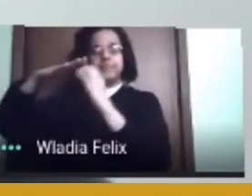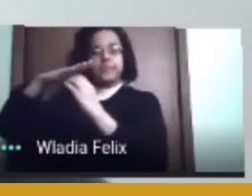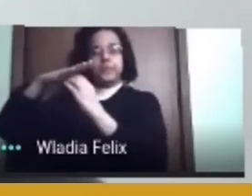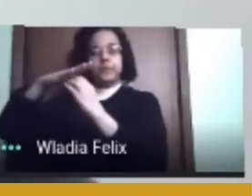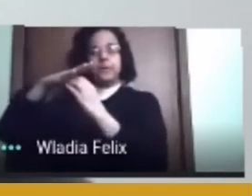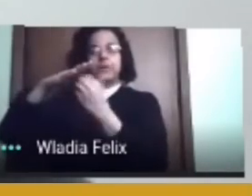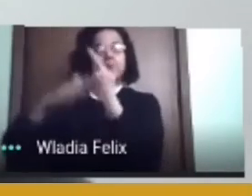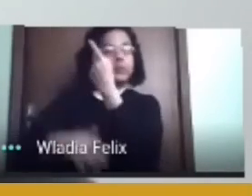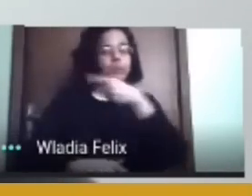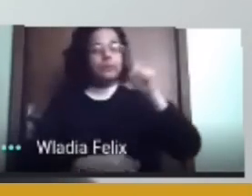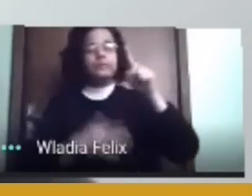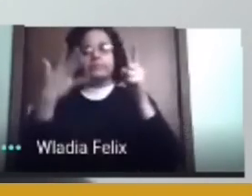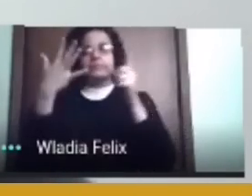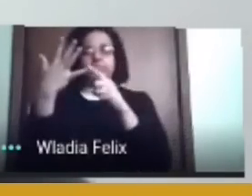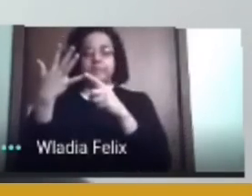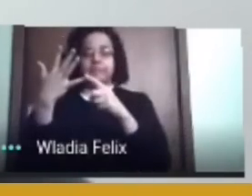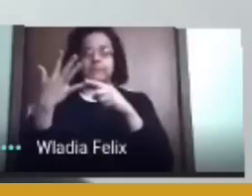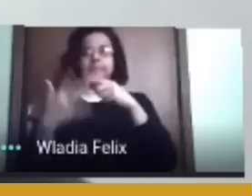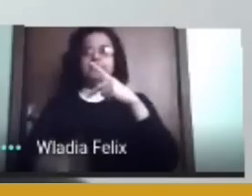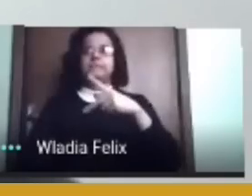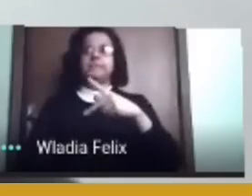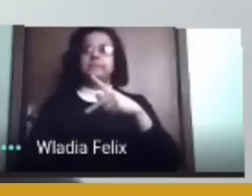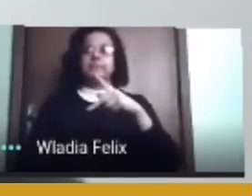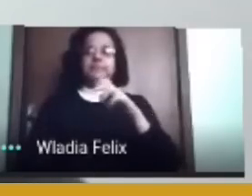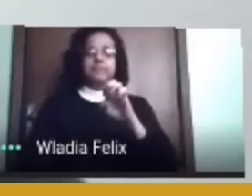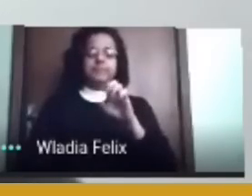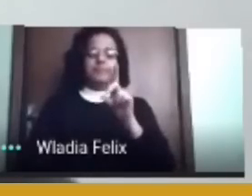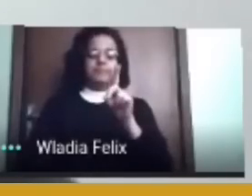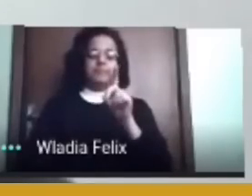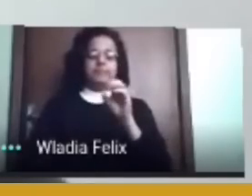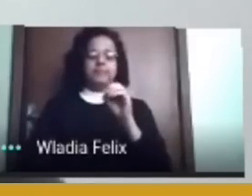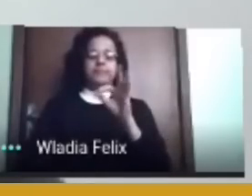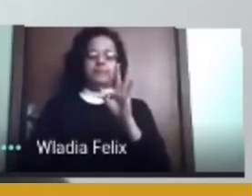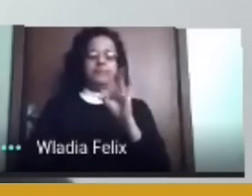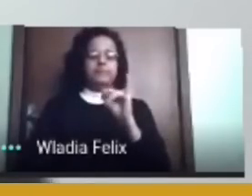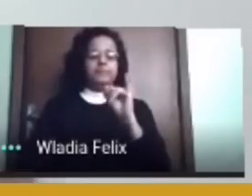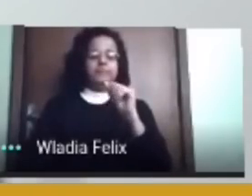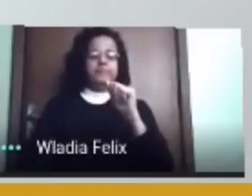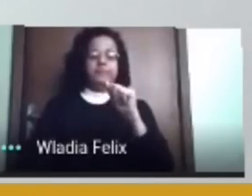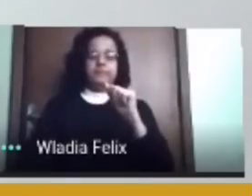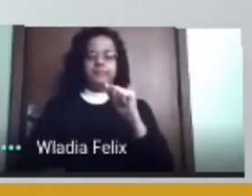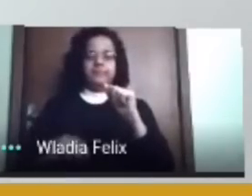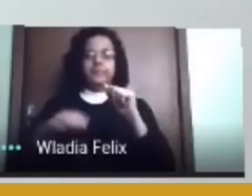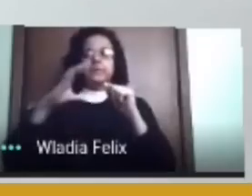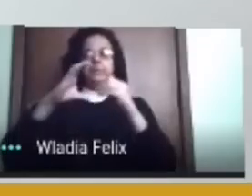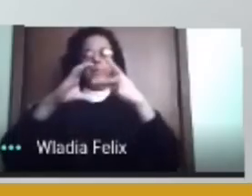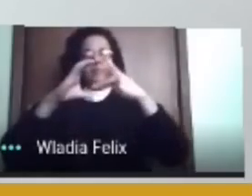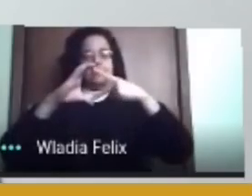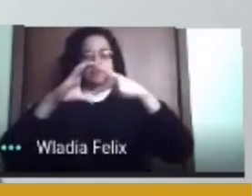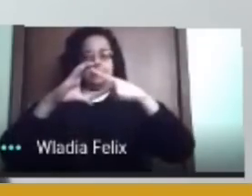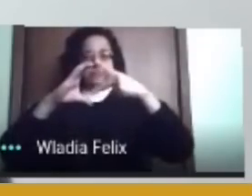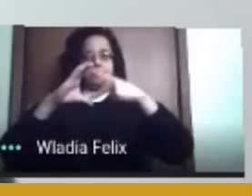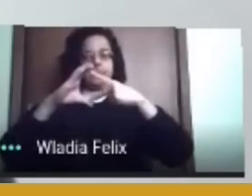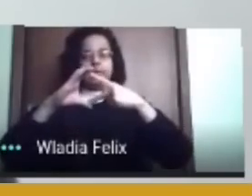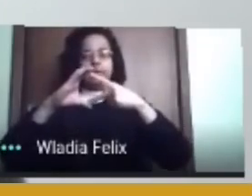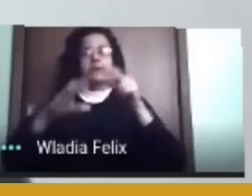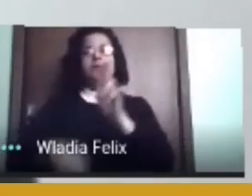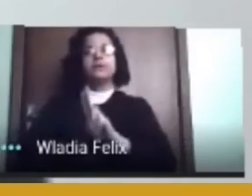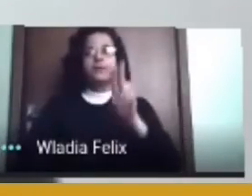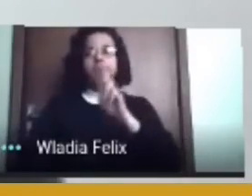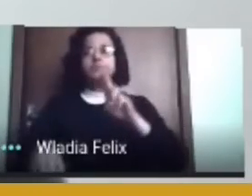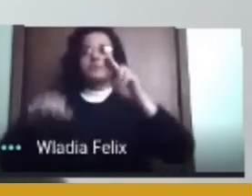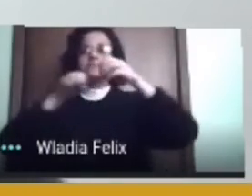pedofilia, que é muito utilizado na mídia, nos jornais, em televisão, em sites, e infelizmente